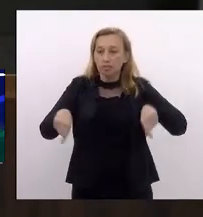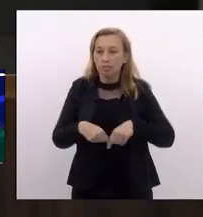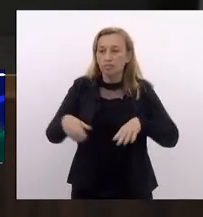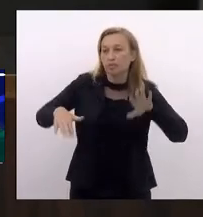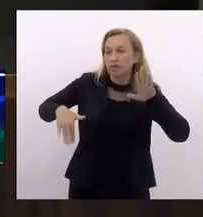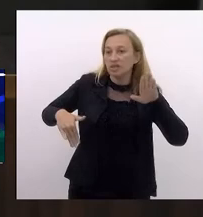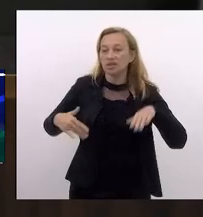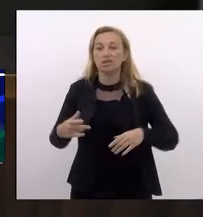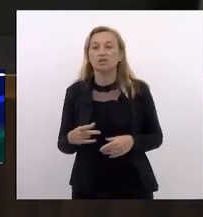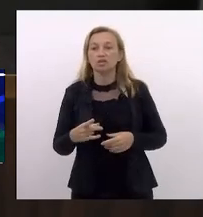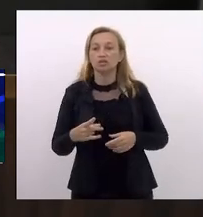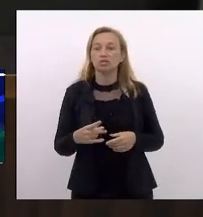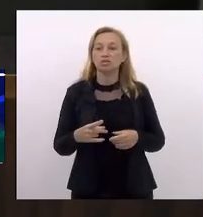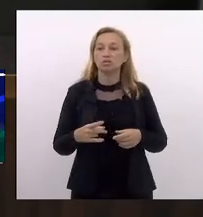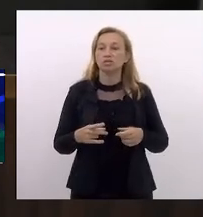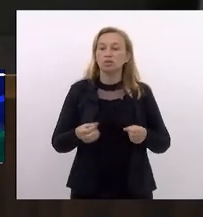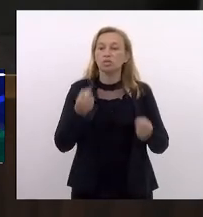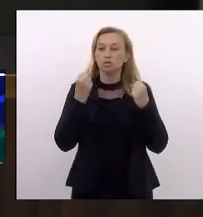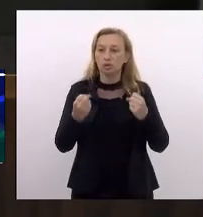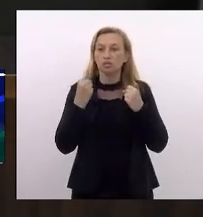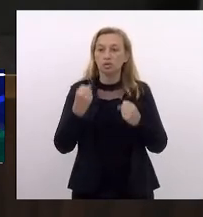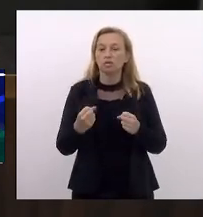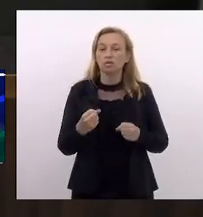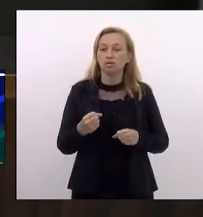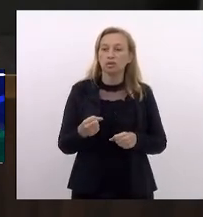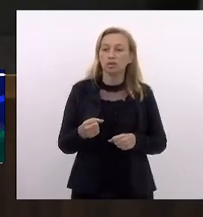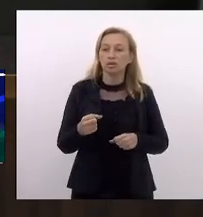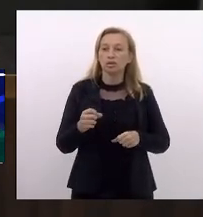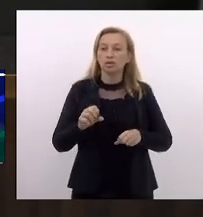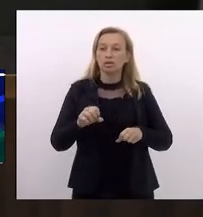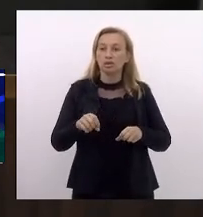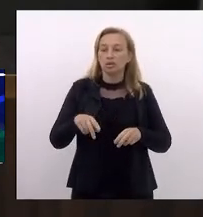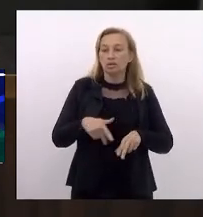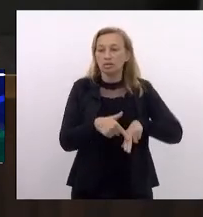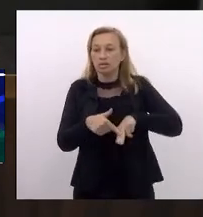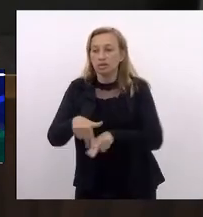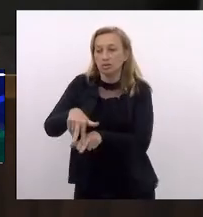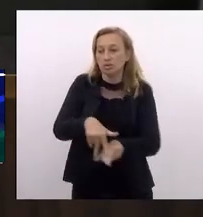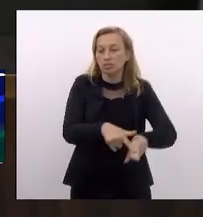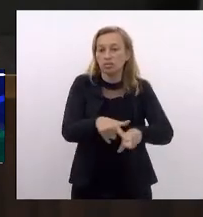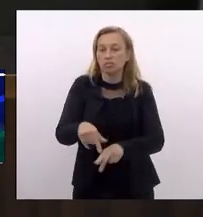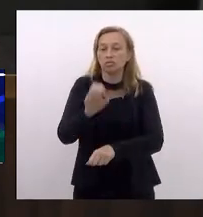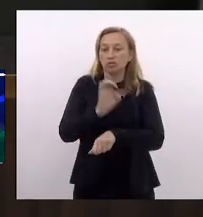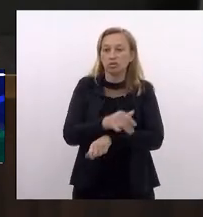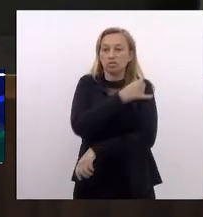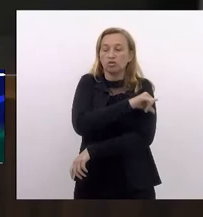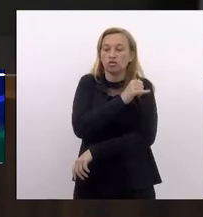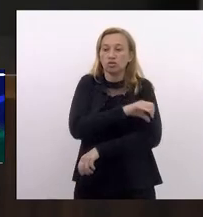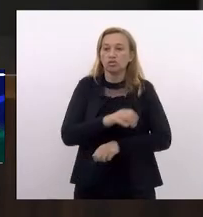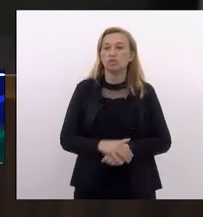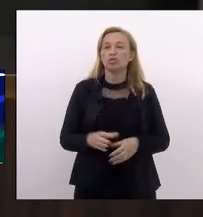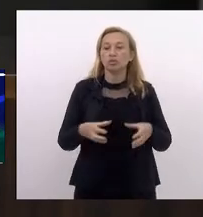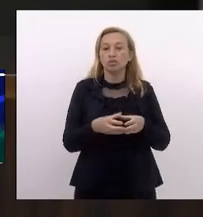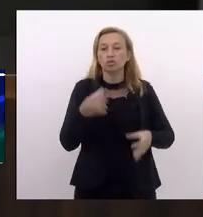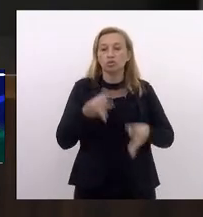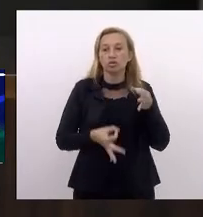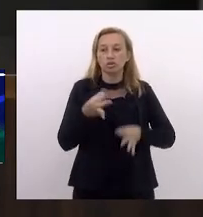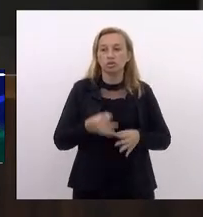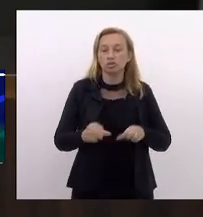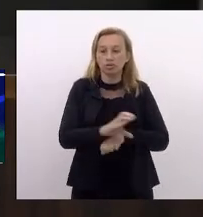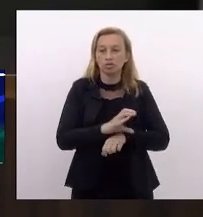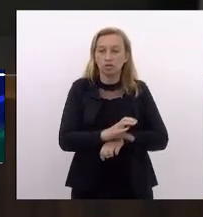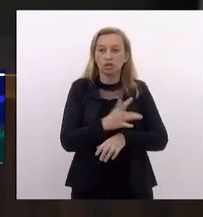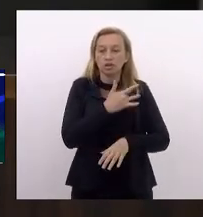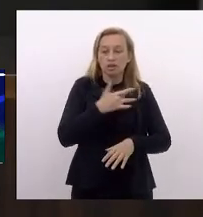treinamentos de condicionamento físico e pista de patinação patinação no ano do Estado do Rio de Janeiro parecida com a visão de condição de espera